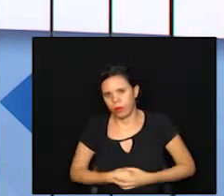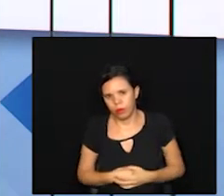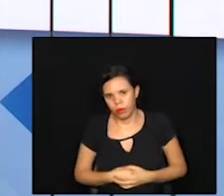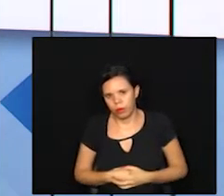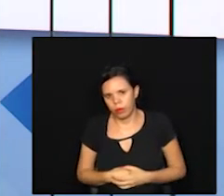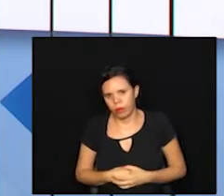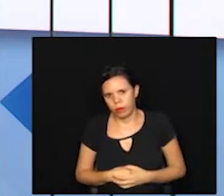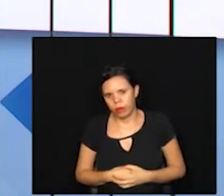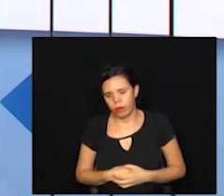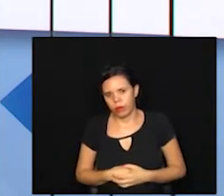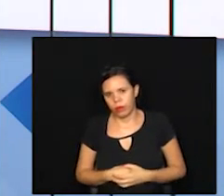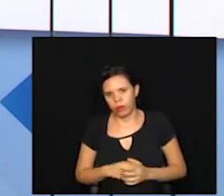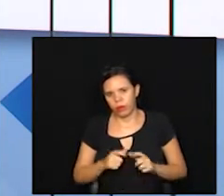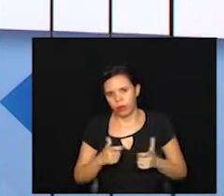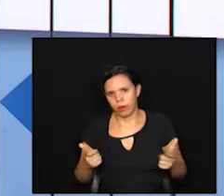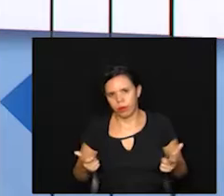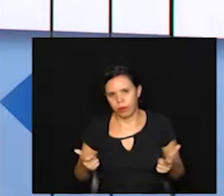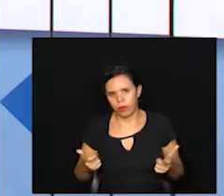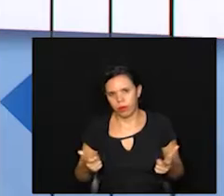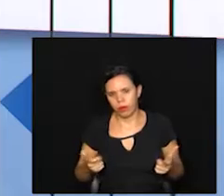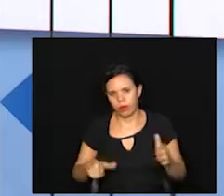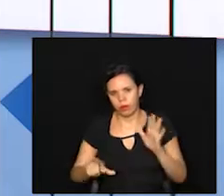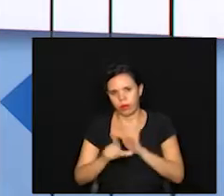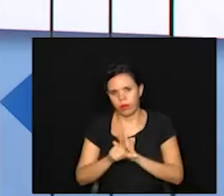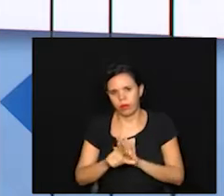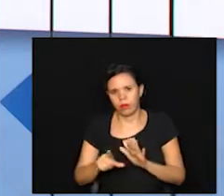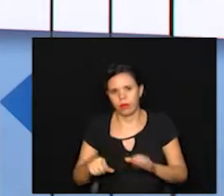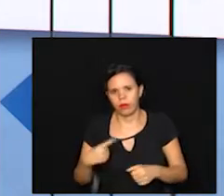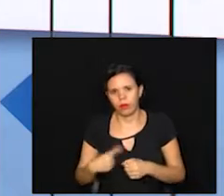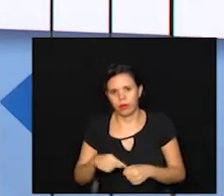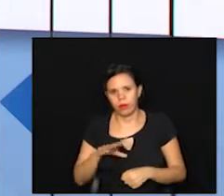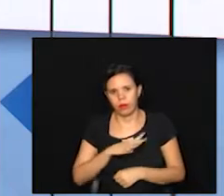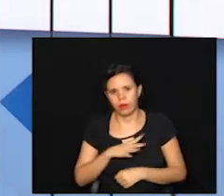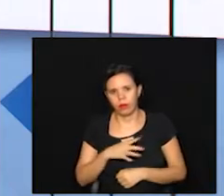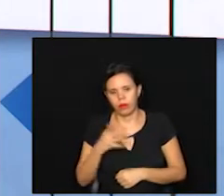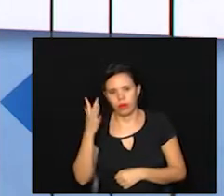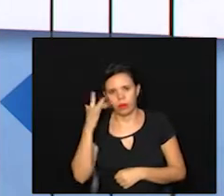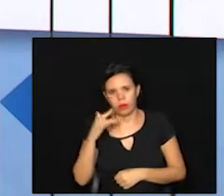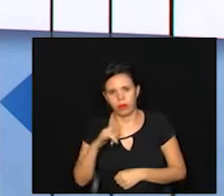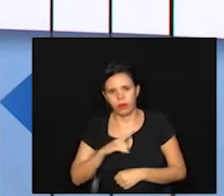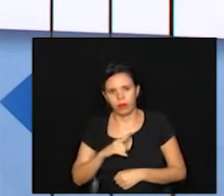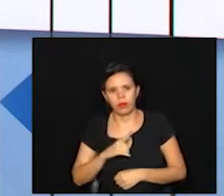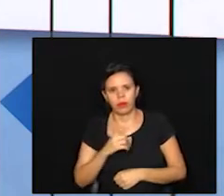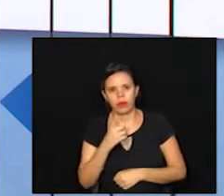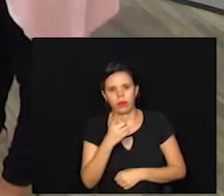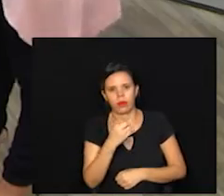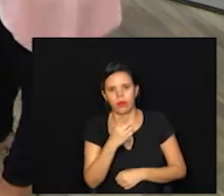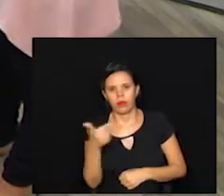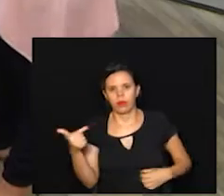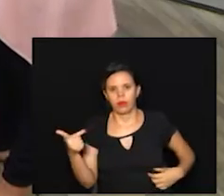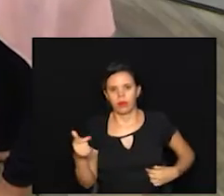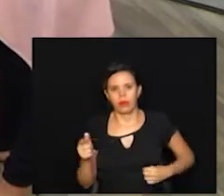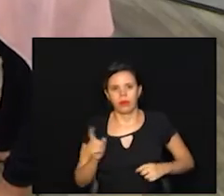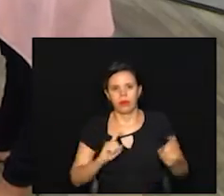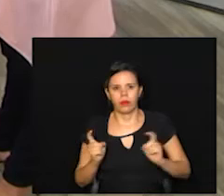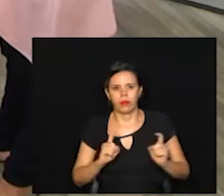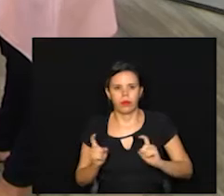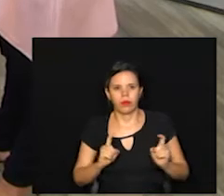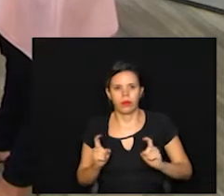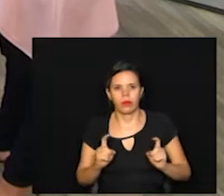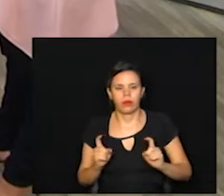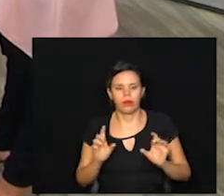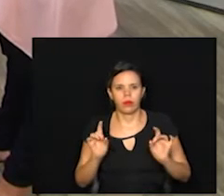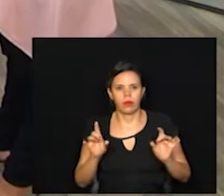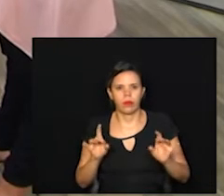que grande parte se tornam leis municipais, porque amanhã é a 12ª reunião extraordinária, Gabriel.